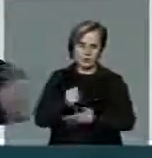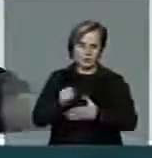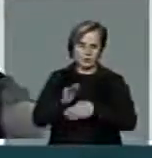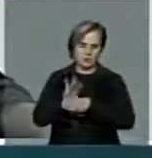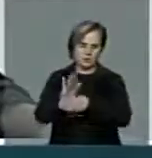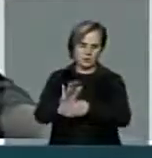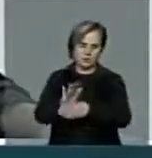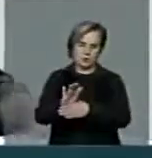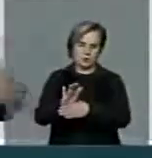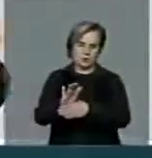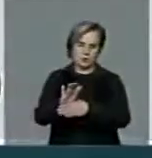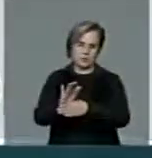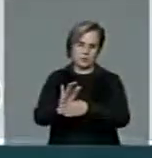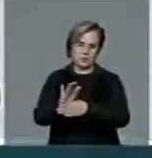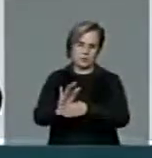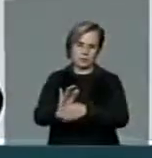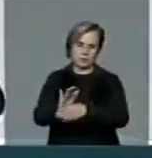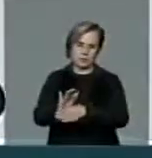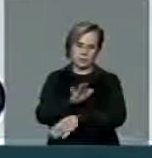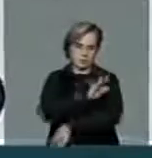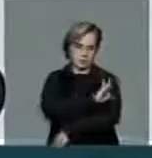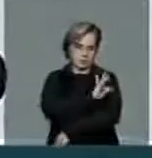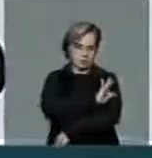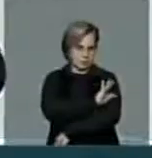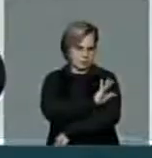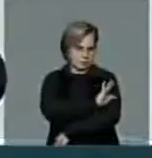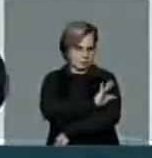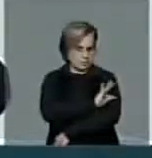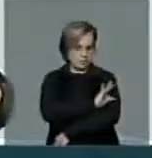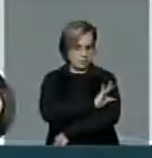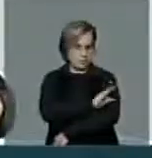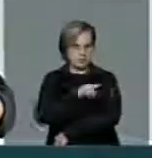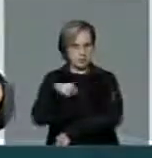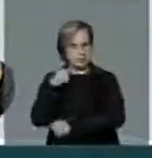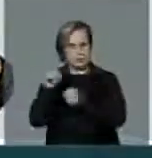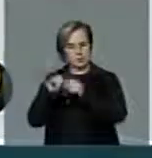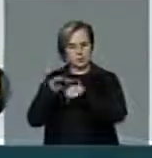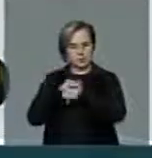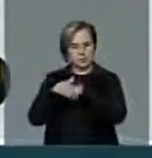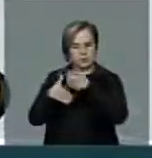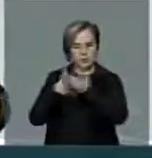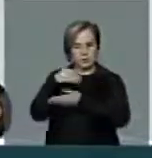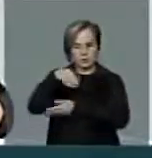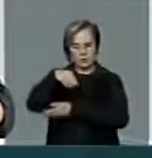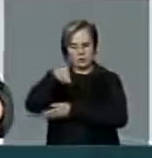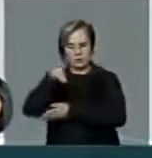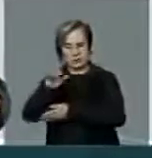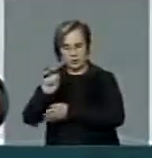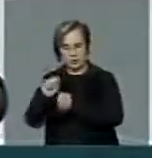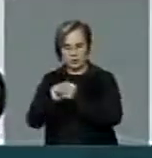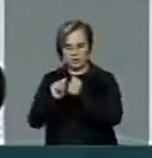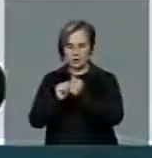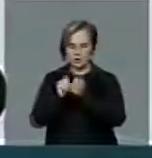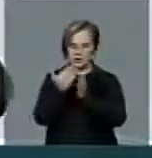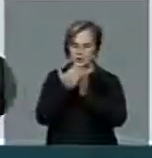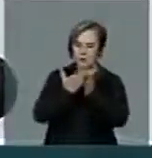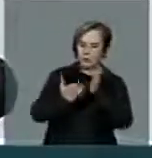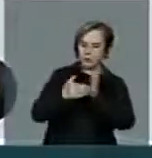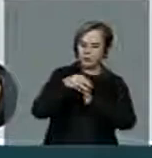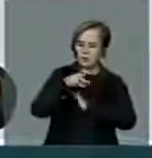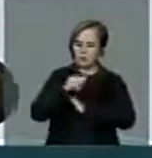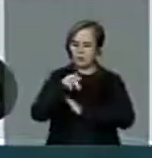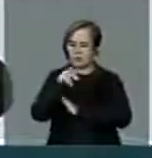Eu estou lendo aqui. Assistência técnica, nós estamos fazendo um diálogo com o MDA e com o MAPA, tá? Para,